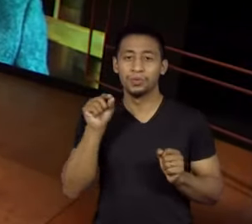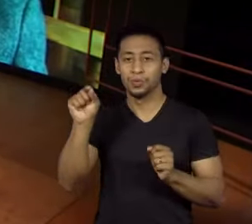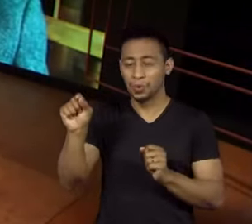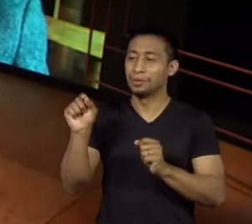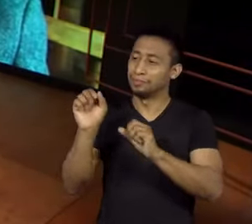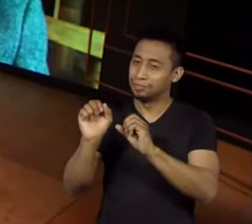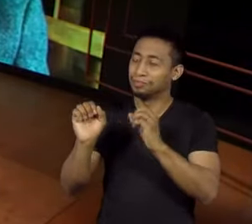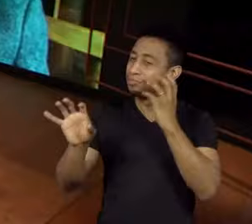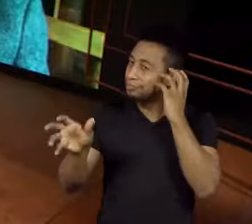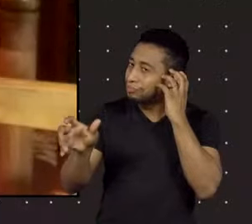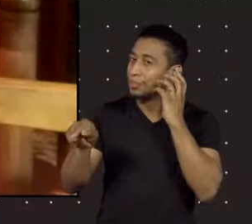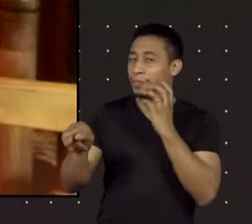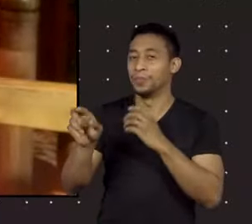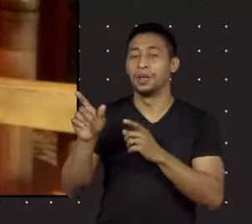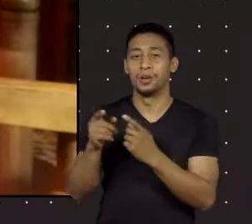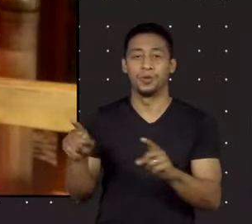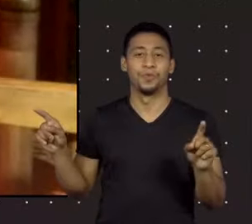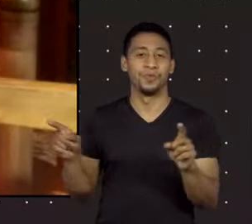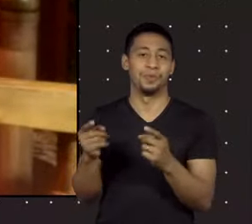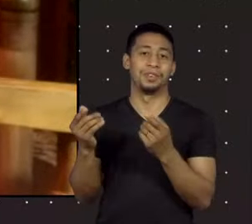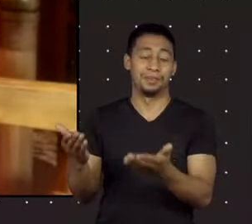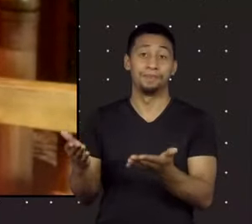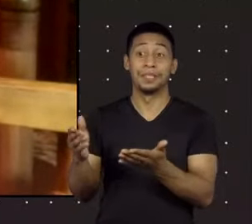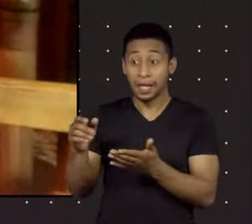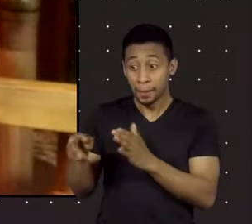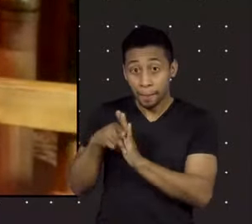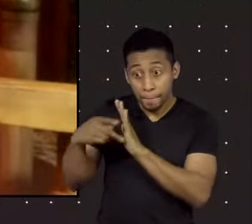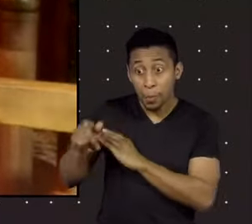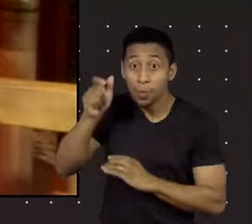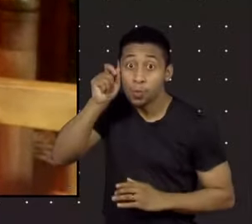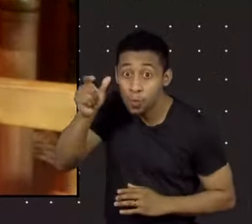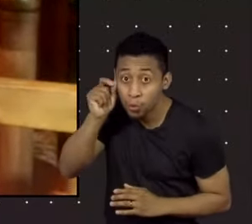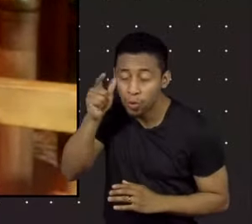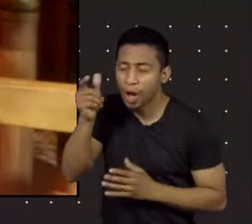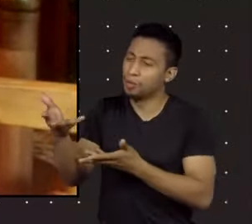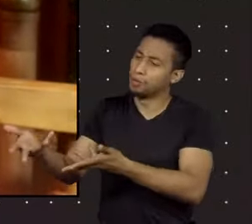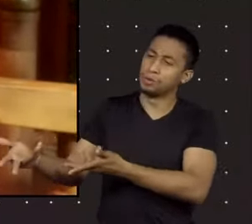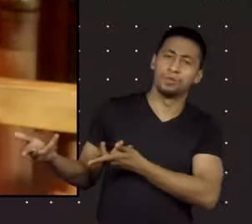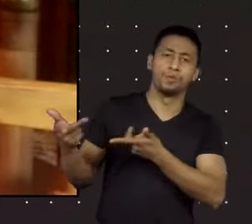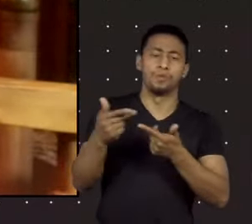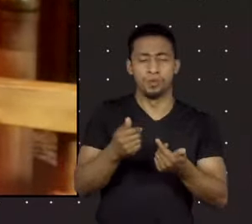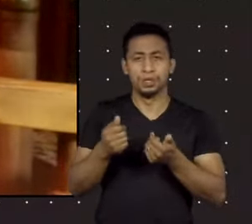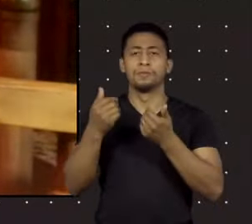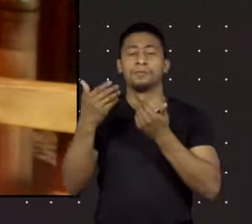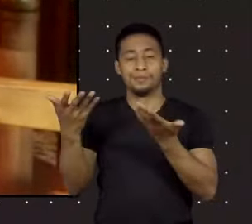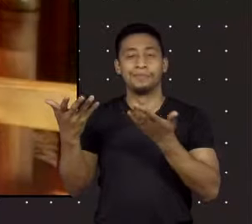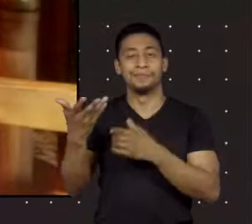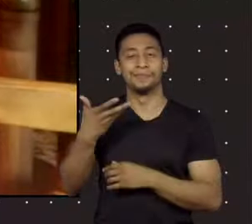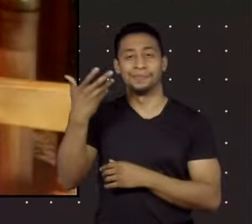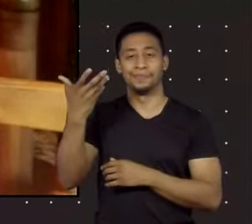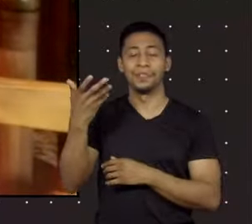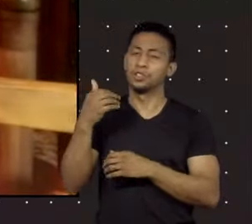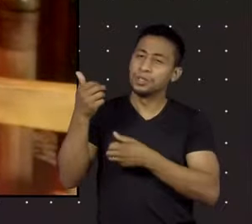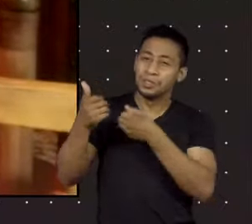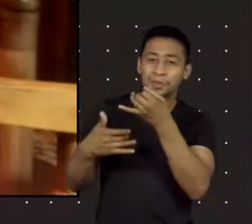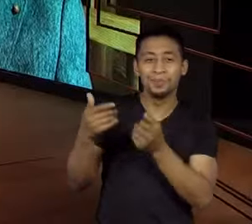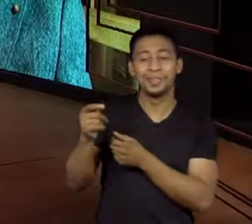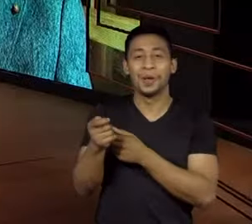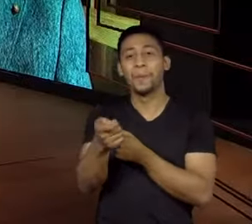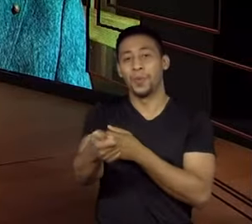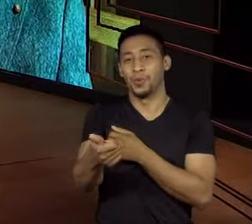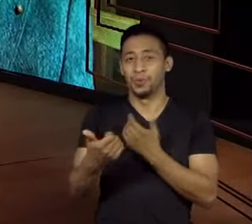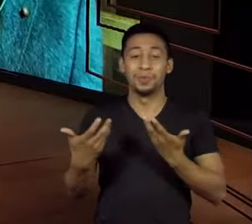Assim como uma filarmônica de Berlim. Aquilo que tem interesse cultural, a gente exibe para o público, sempre falando pouco. Eu não quero que o ouvinte se chateie